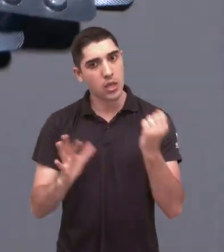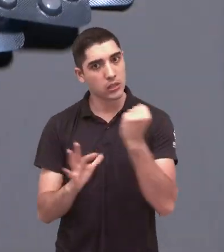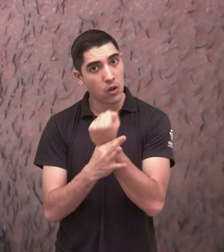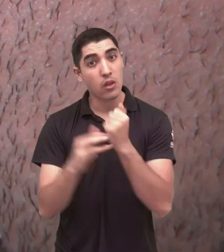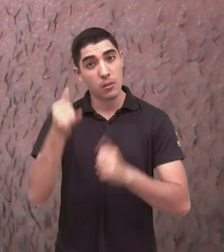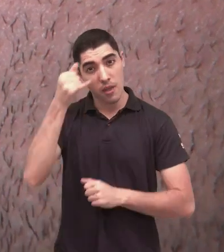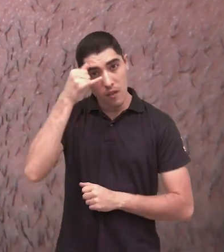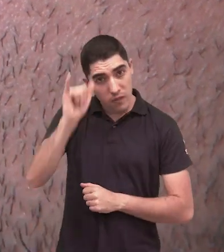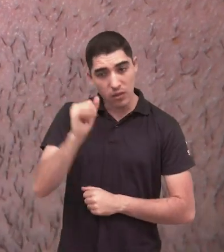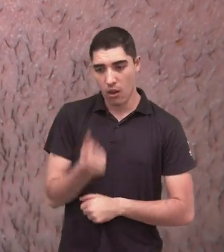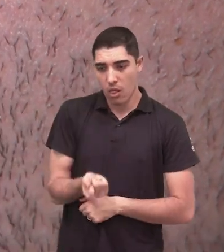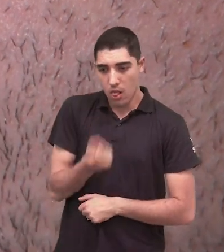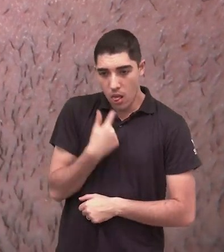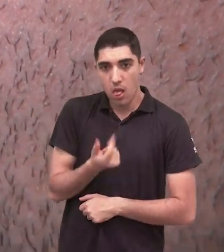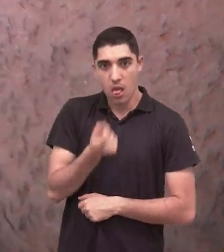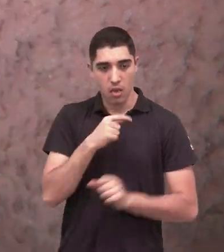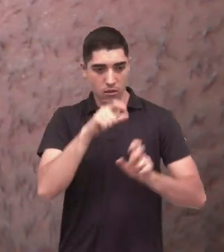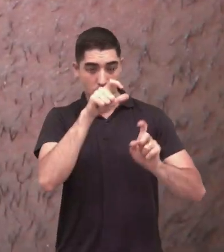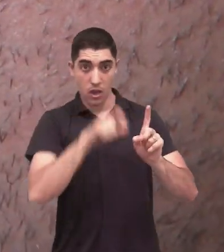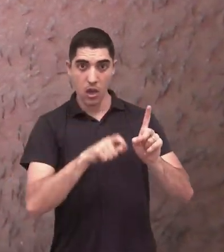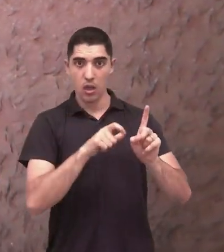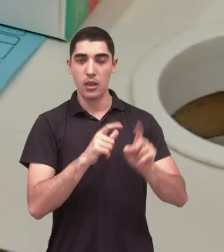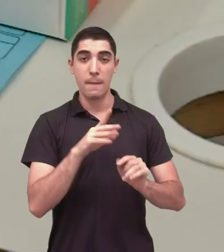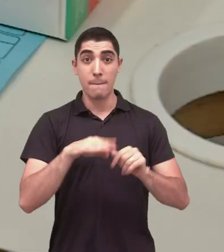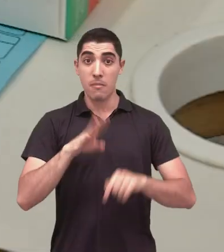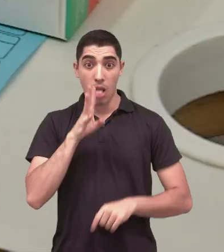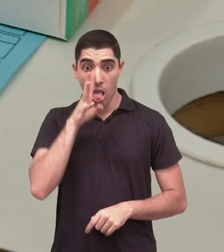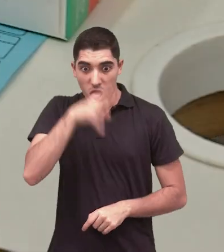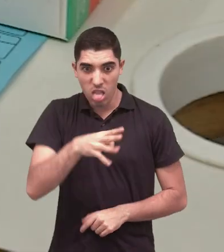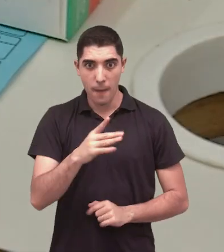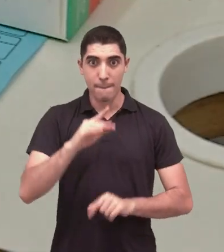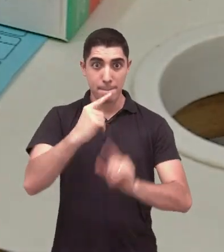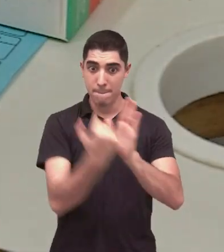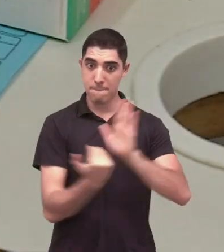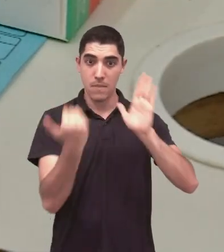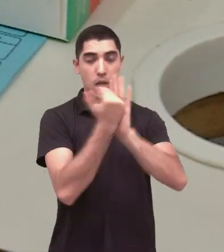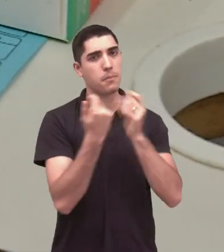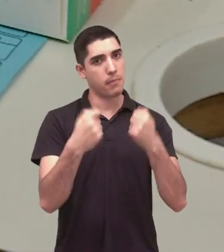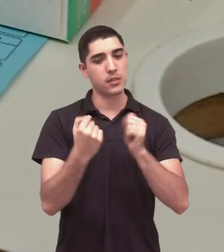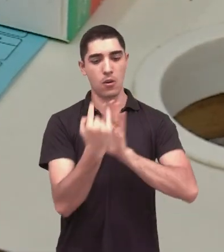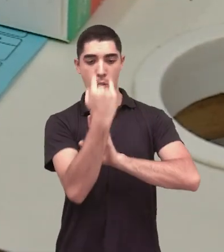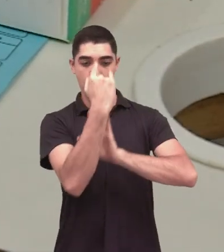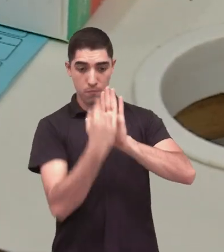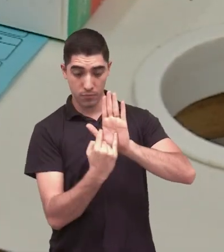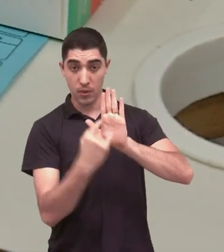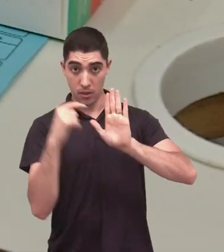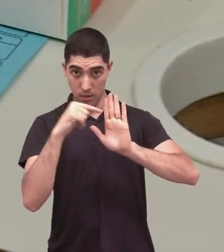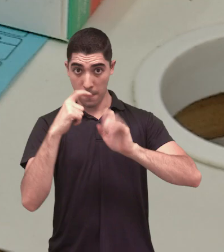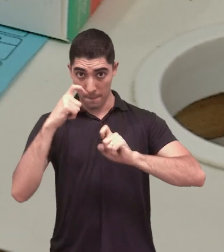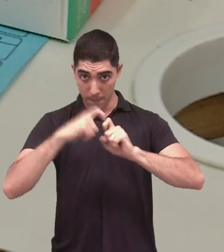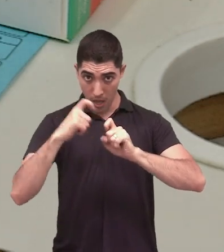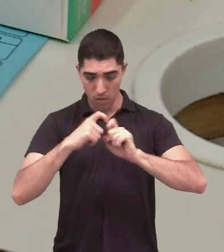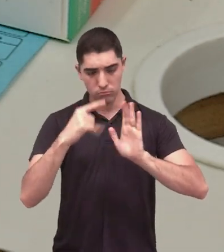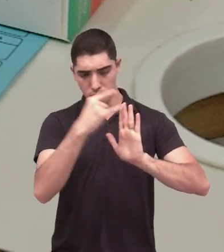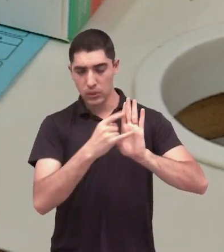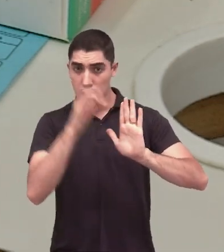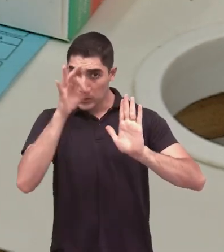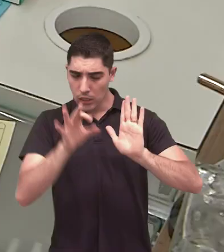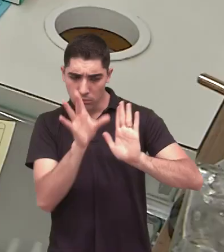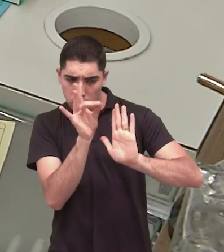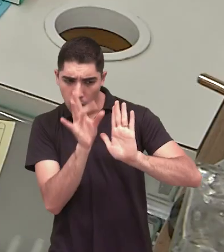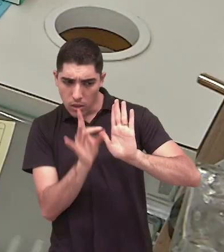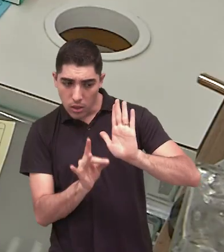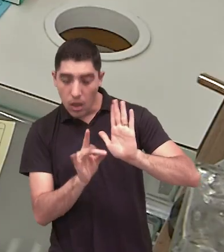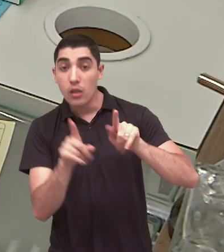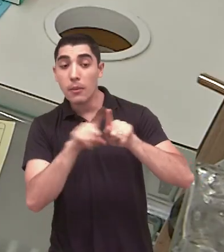seguro e evitar o abuso por parte dos pacientes, é necessário que até a receita médica seja feita de forma